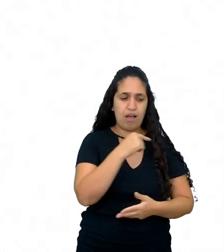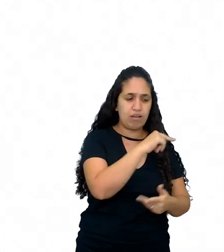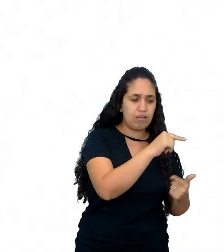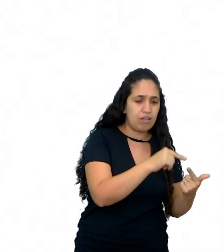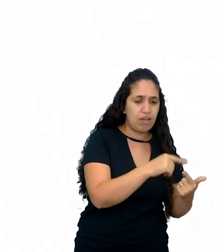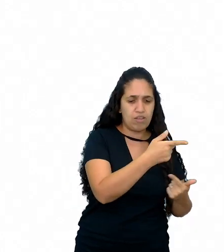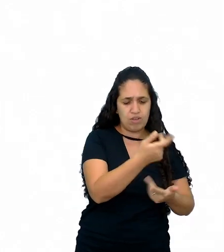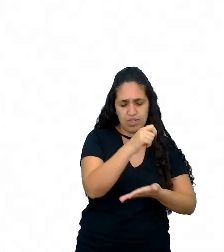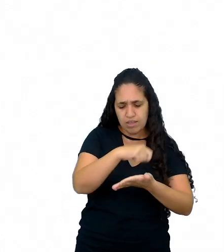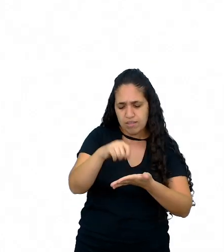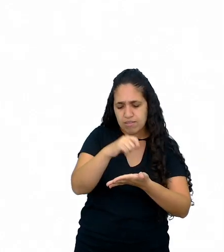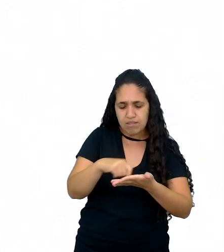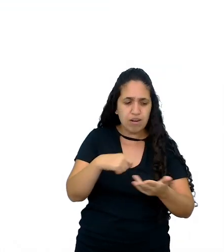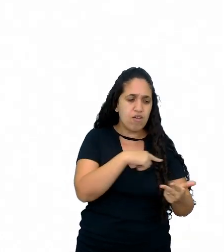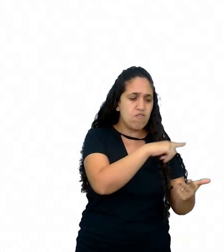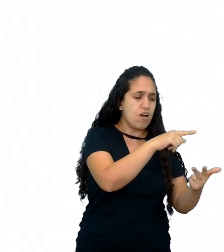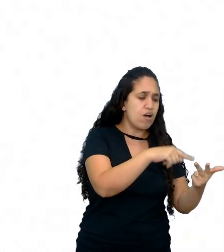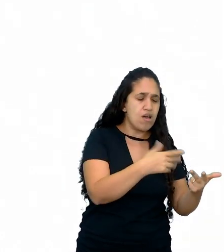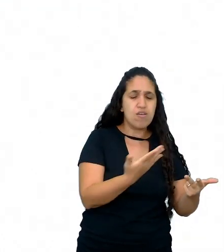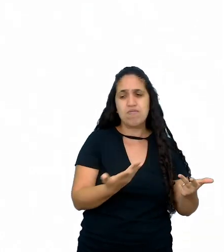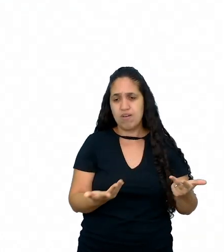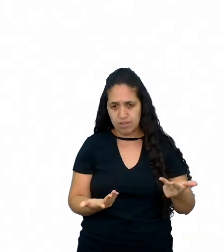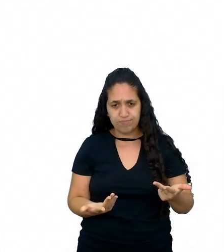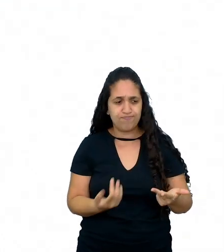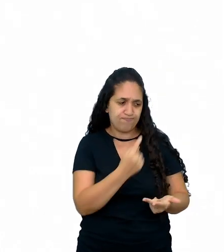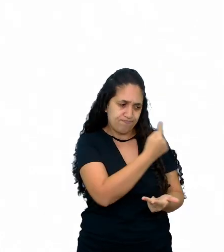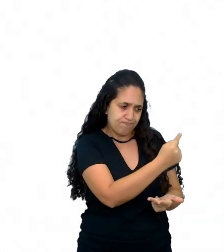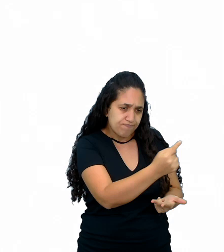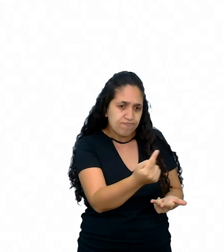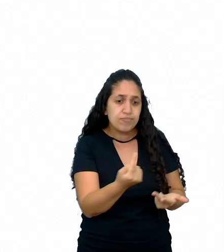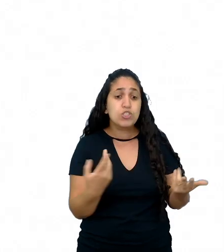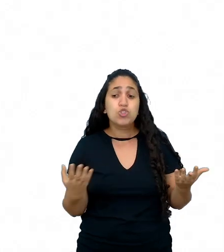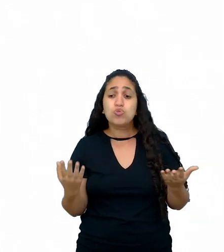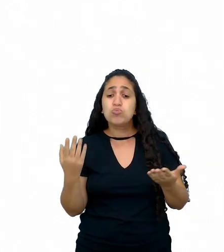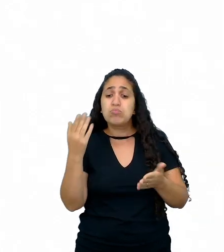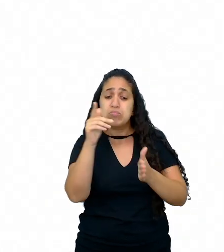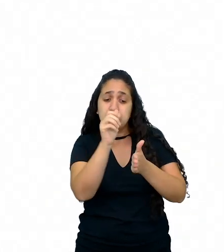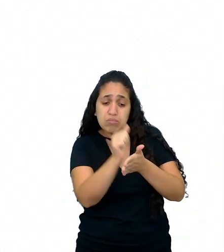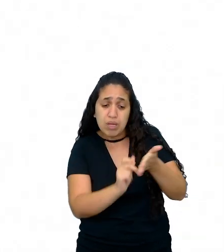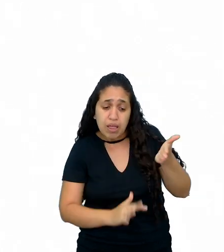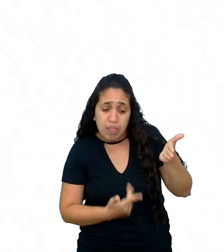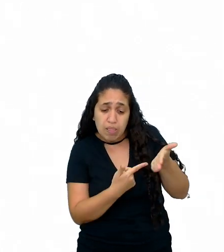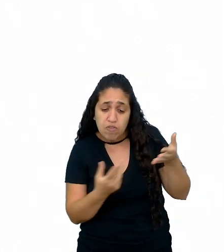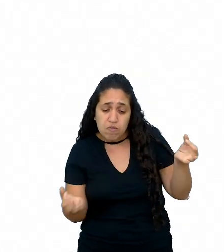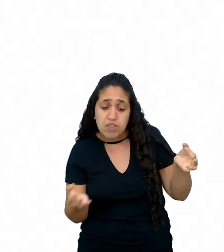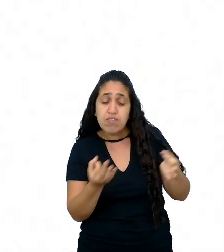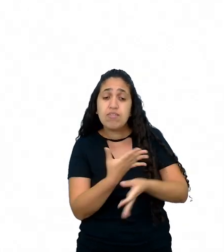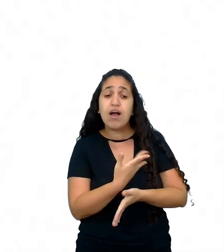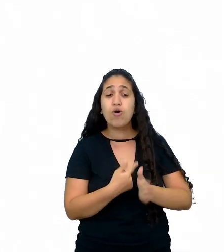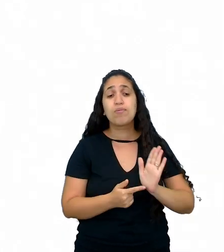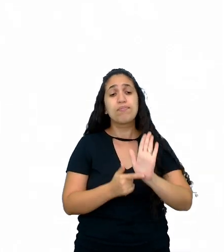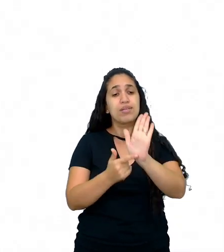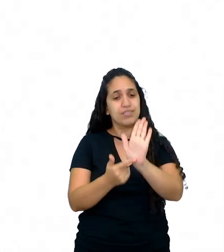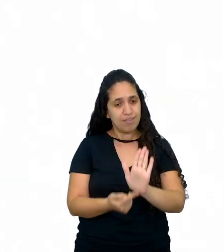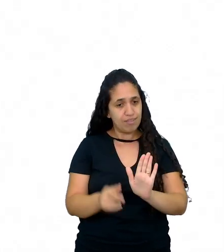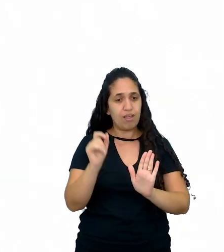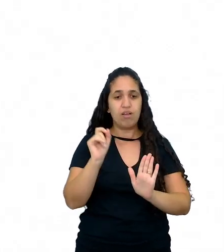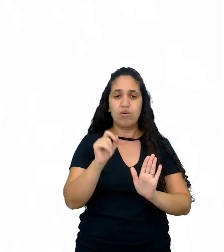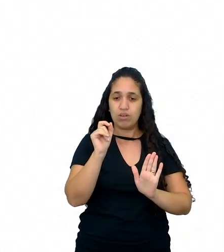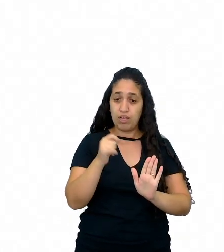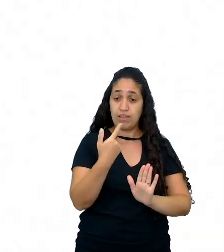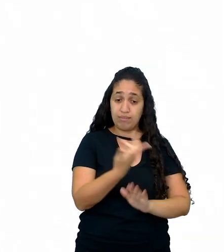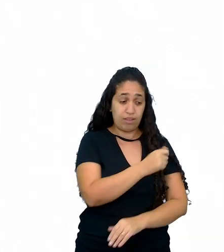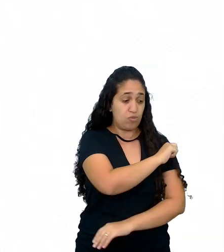o escriba do grupo, né? Qual o produto final que eu vou apresentar depois. E aí os